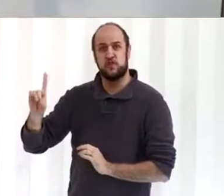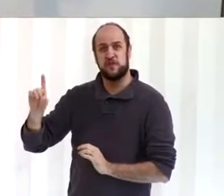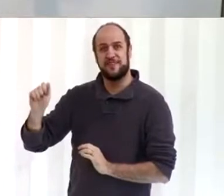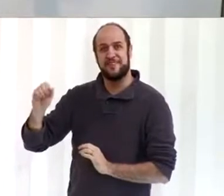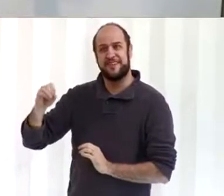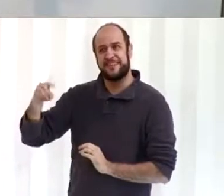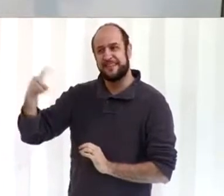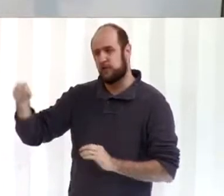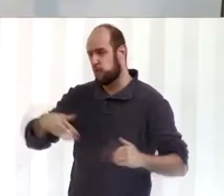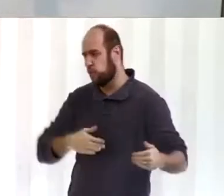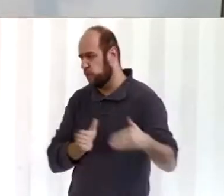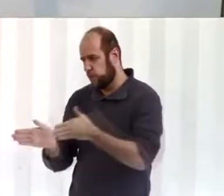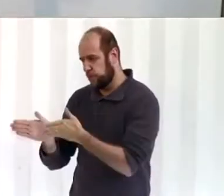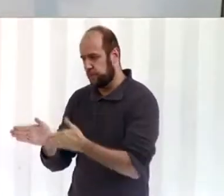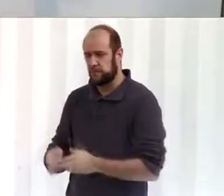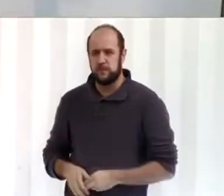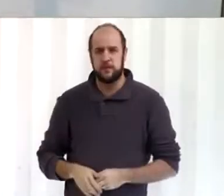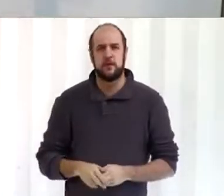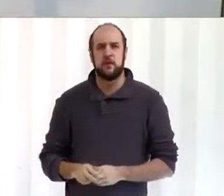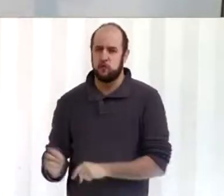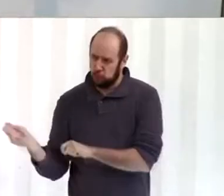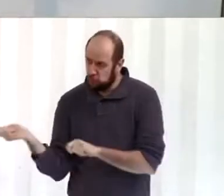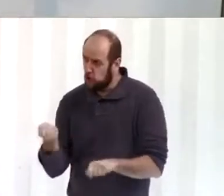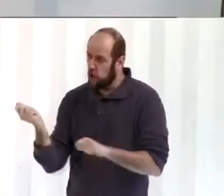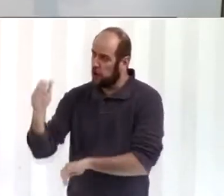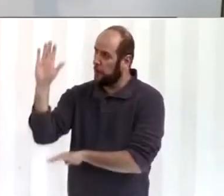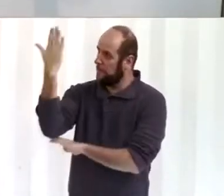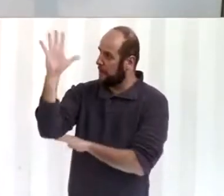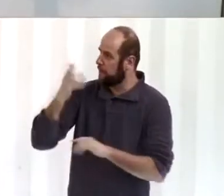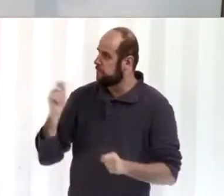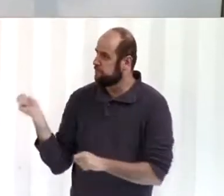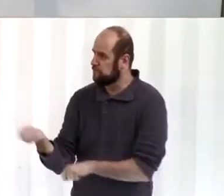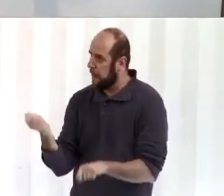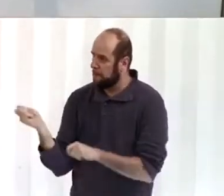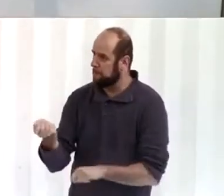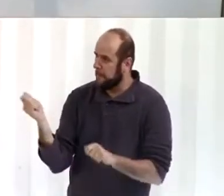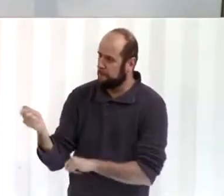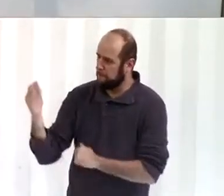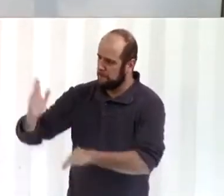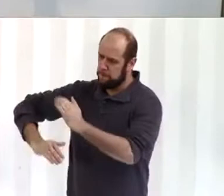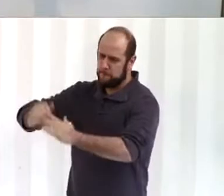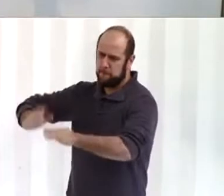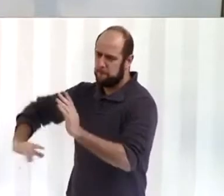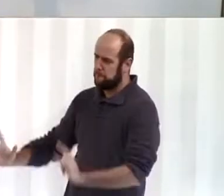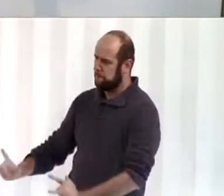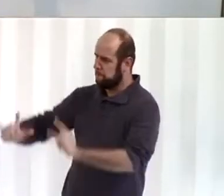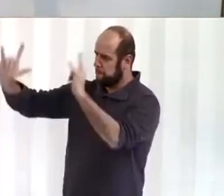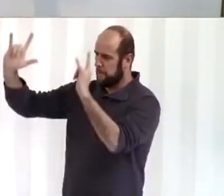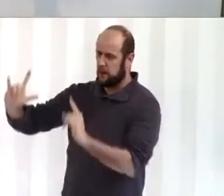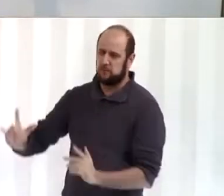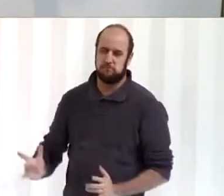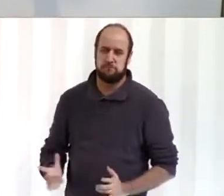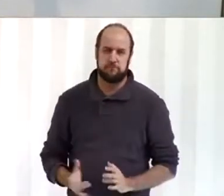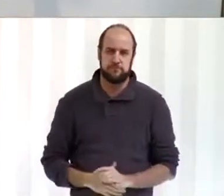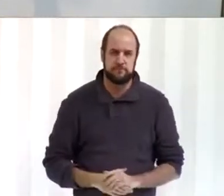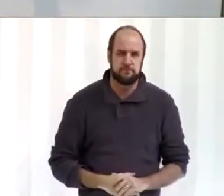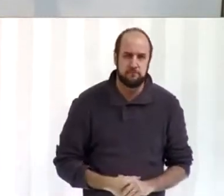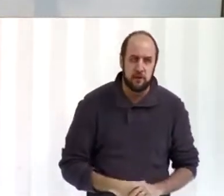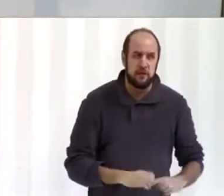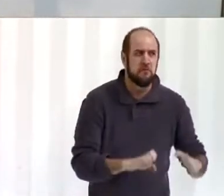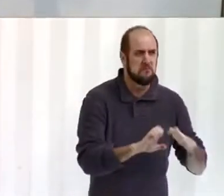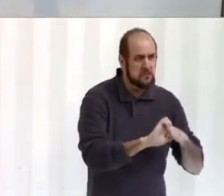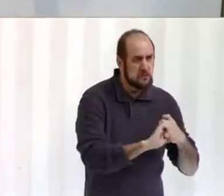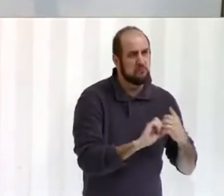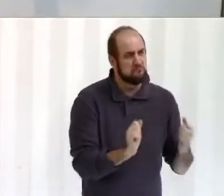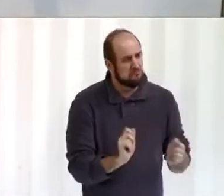trazer madeira, para que possamos então construir e ampliar a nossa escola. Eliseu concordou com